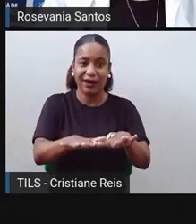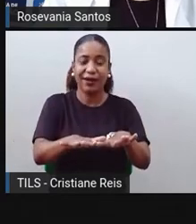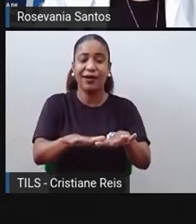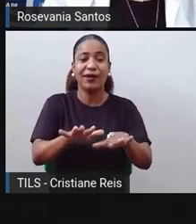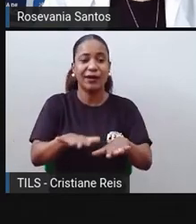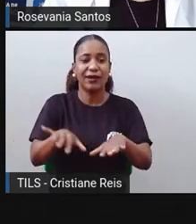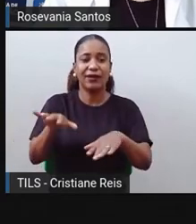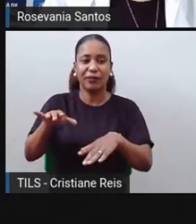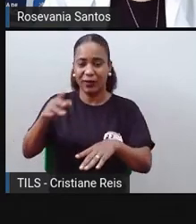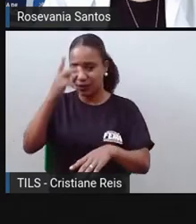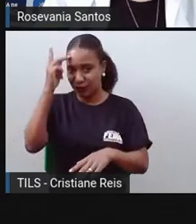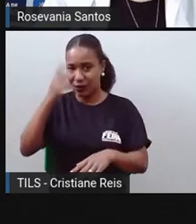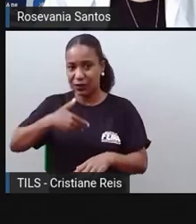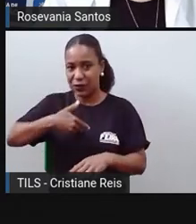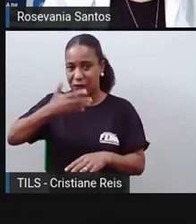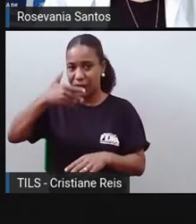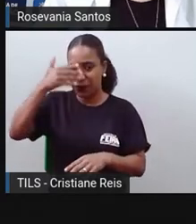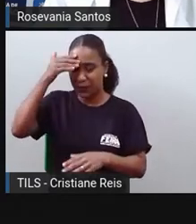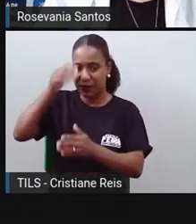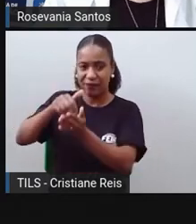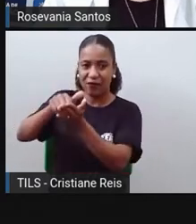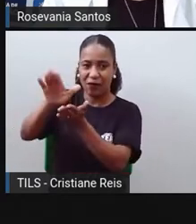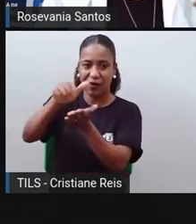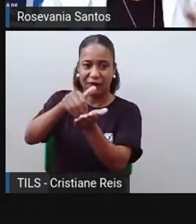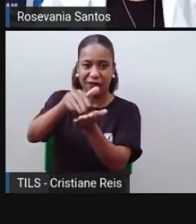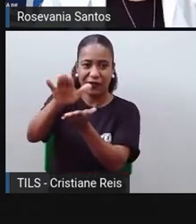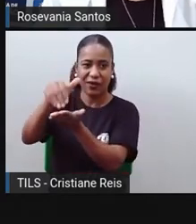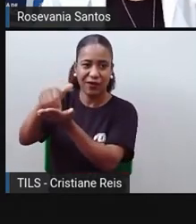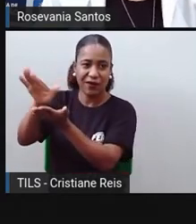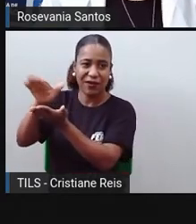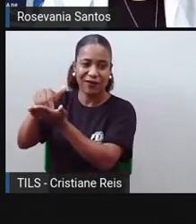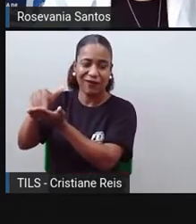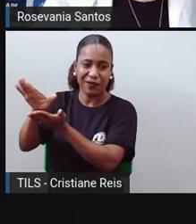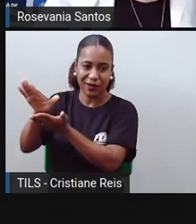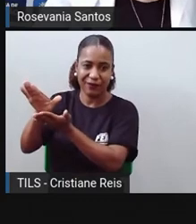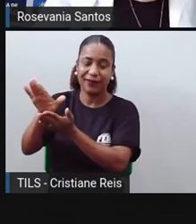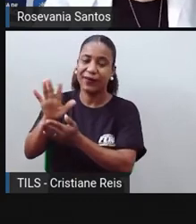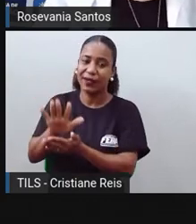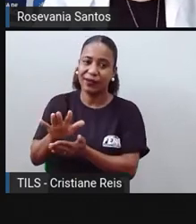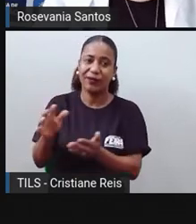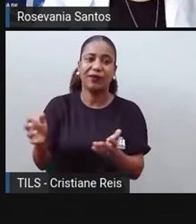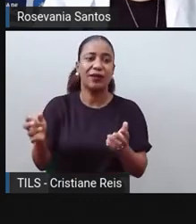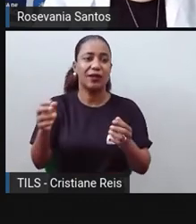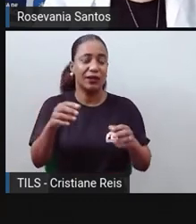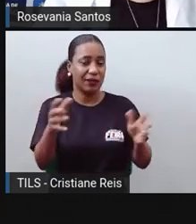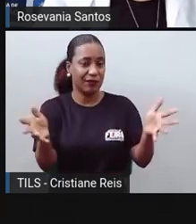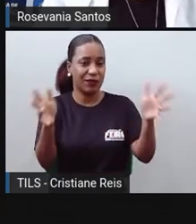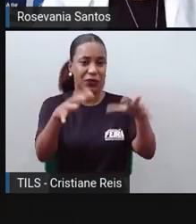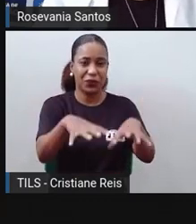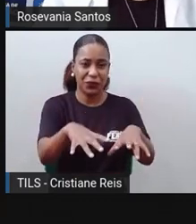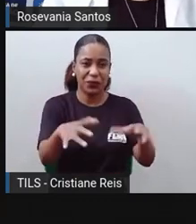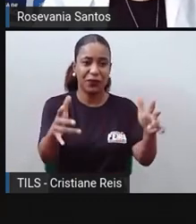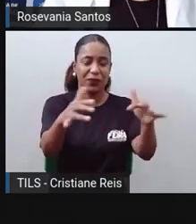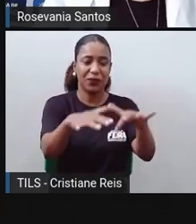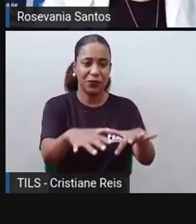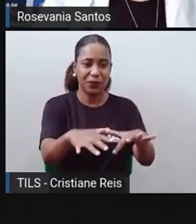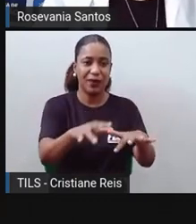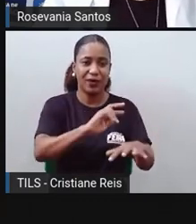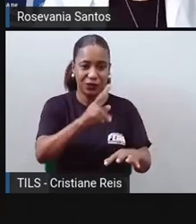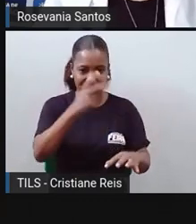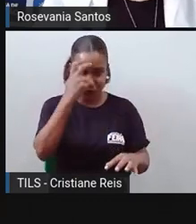judeus, né, que os israelenses chegavam aqui no espaço, que eles iam ocupando, iam colocando as normas deles, que iam